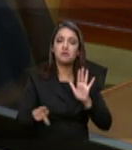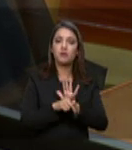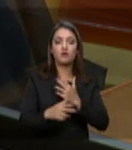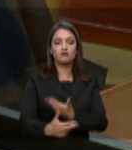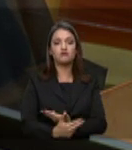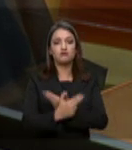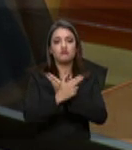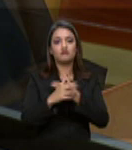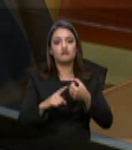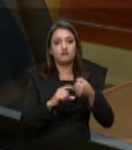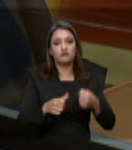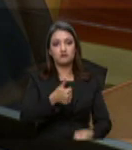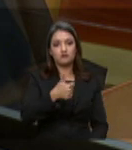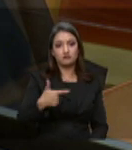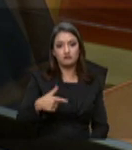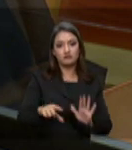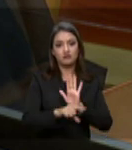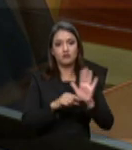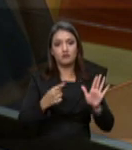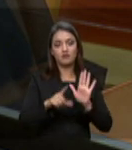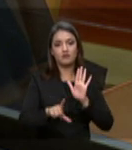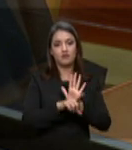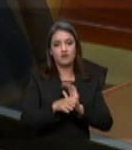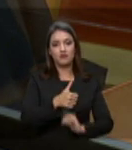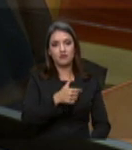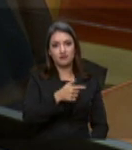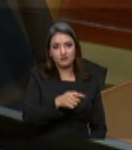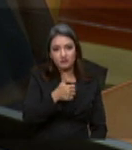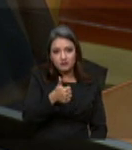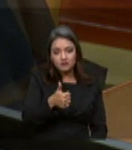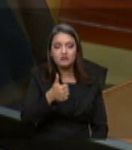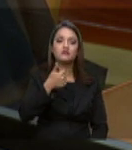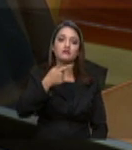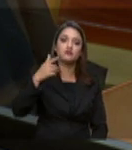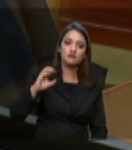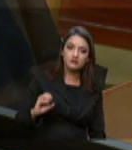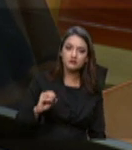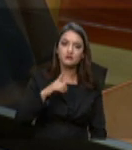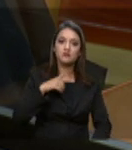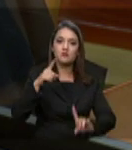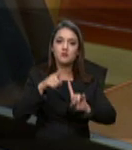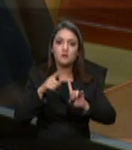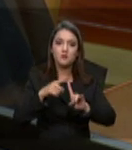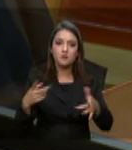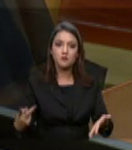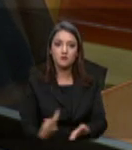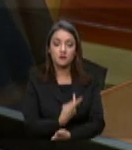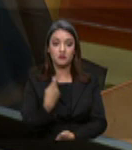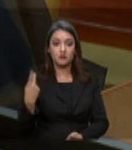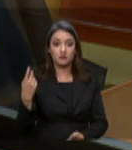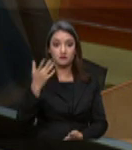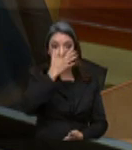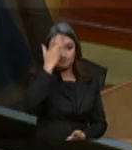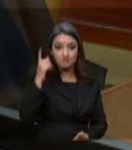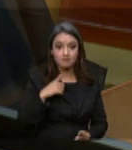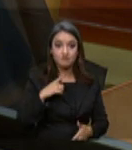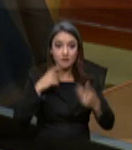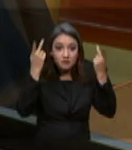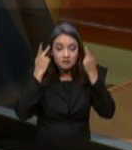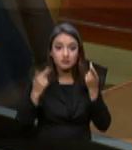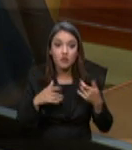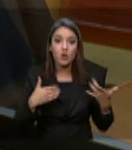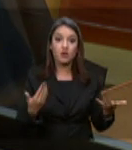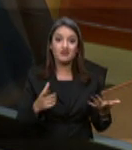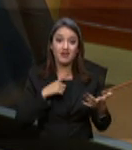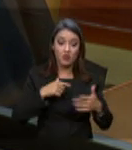Armadas artigo 12 parágrafo único da Lei 7171 83 tipificação não ocorrência a gente que flagrado na posse